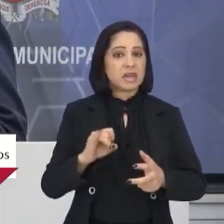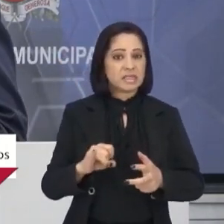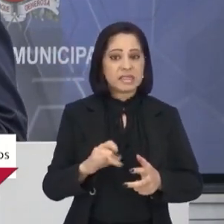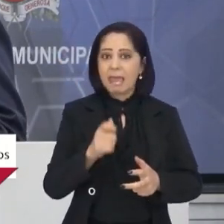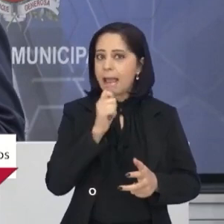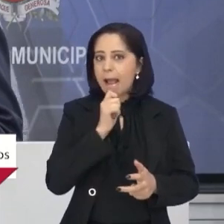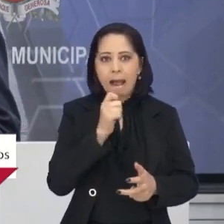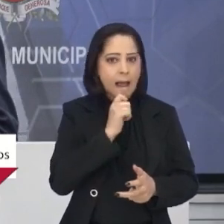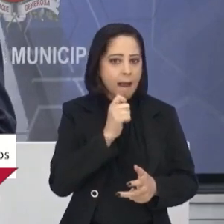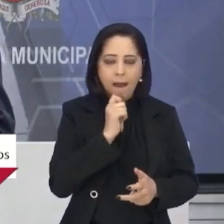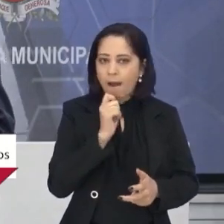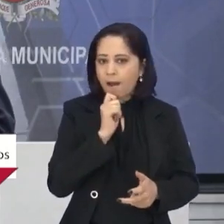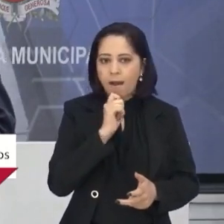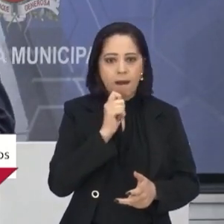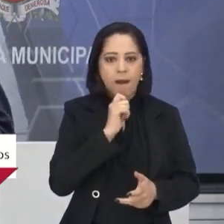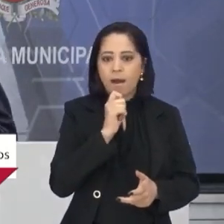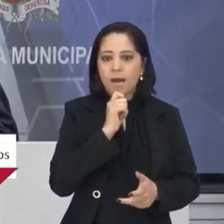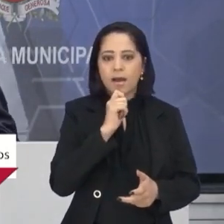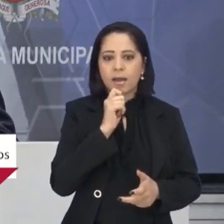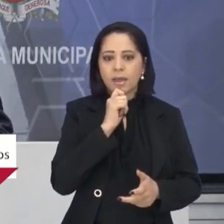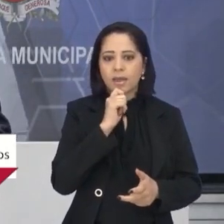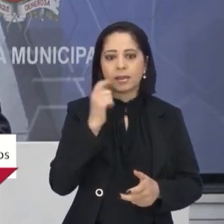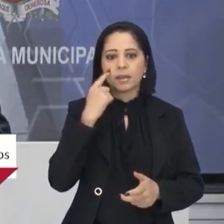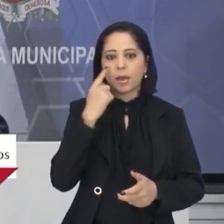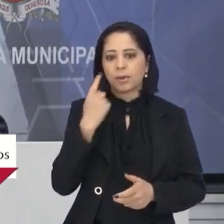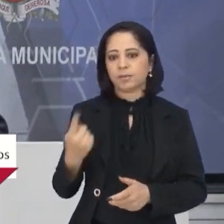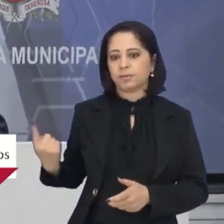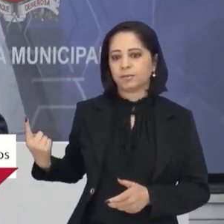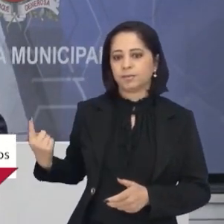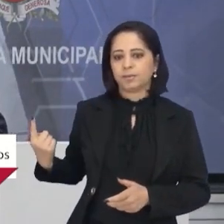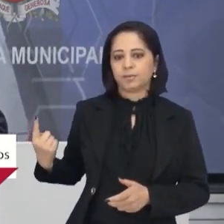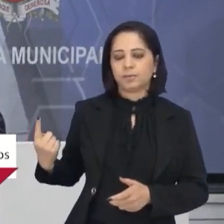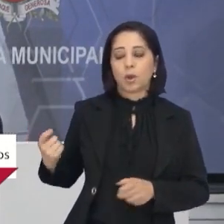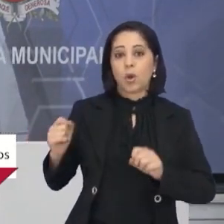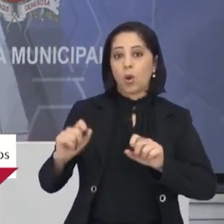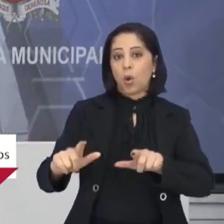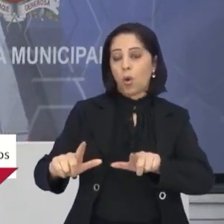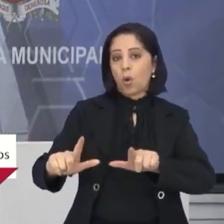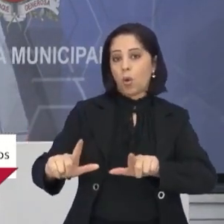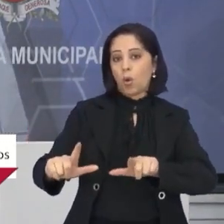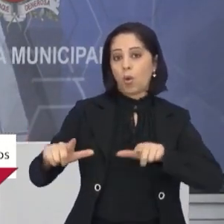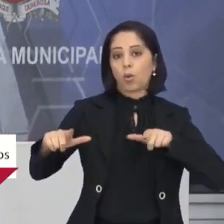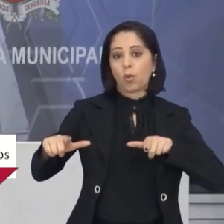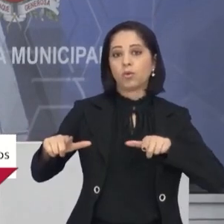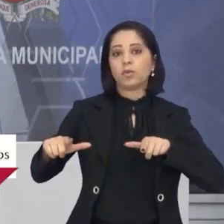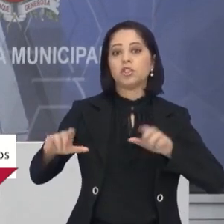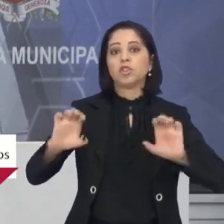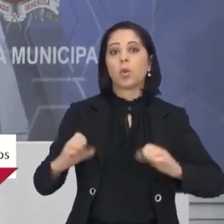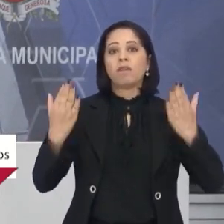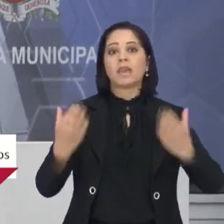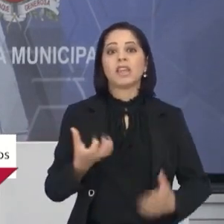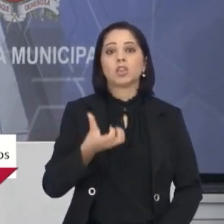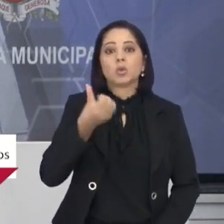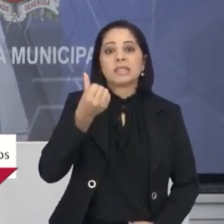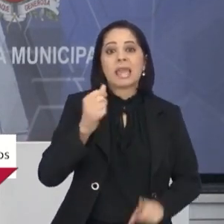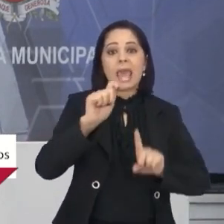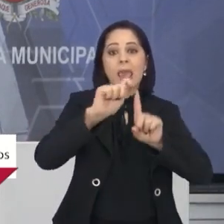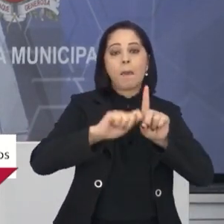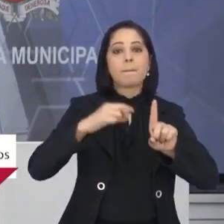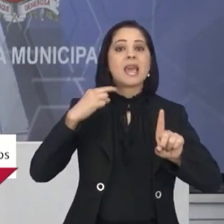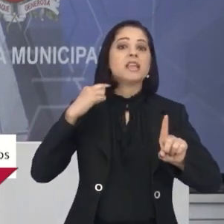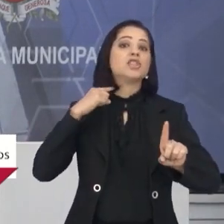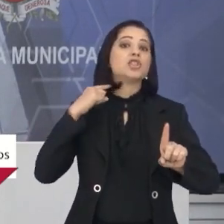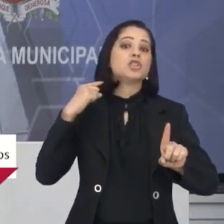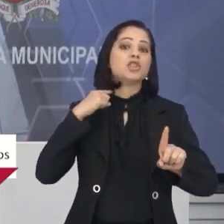na mesa de autoridades da saída o convite oficial do nosso evento do dia 6 de maio é uma segunda-feira às 10 horas da